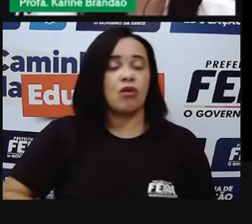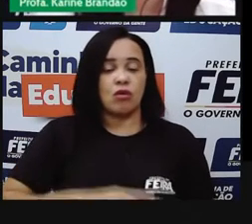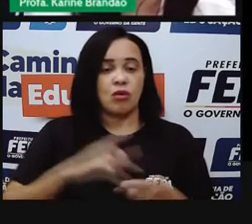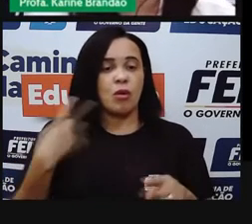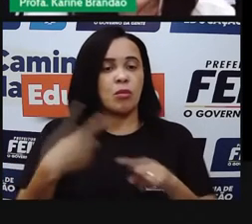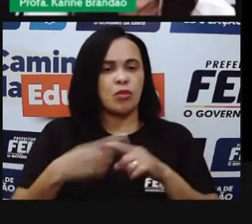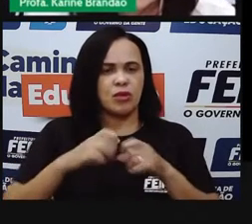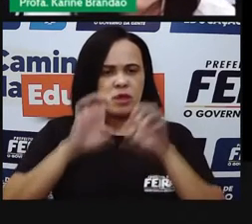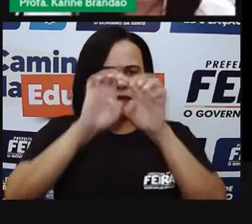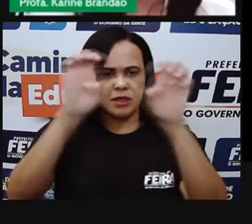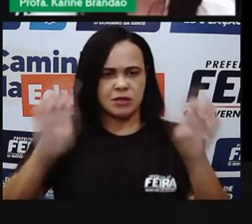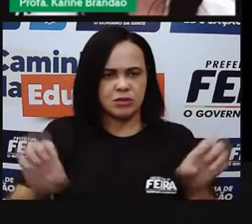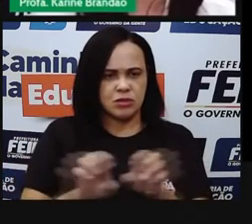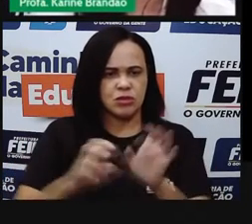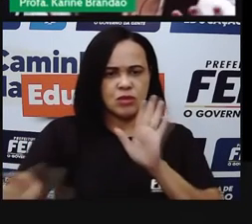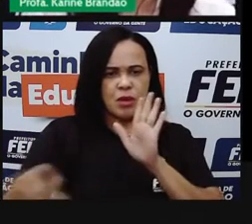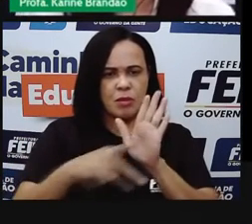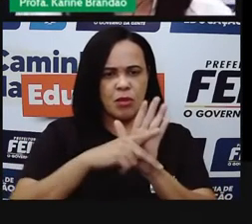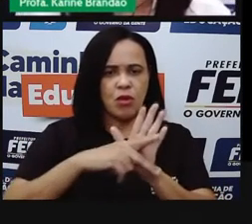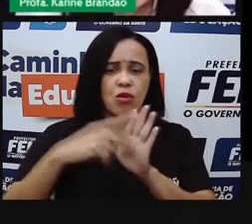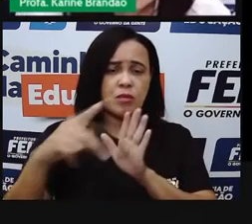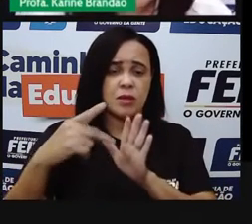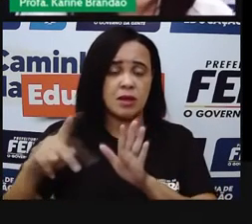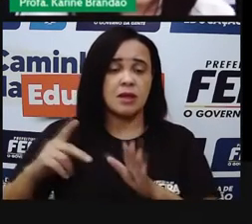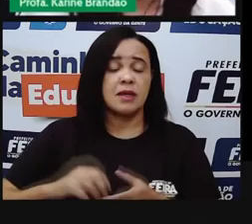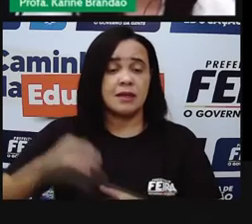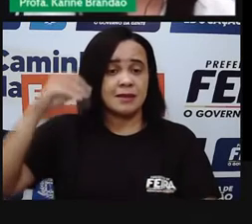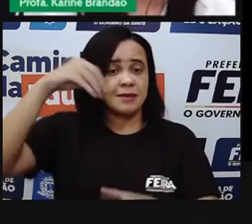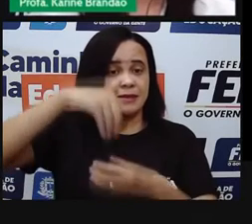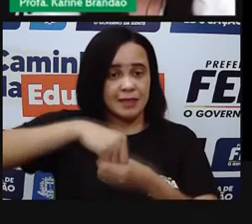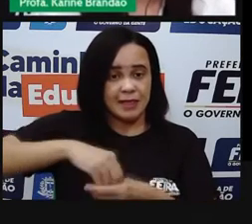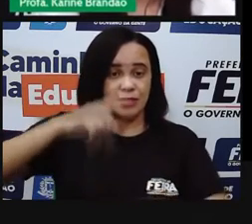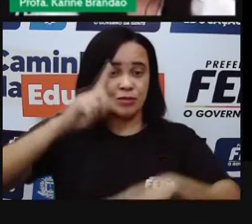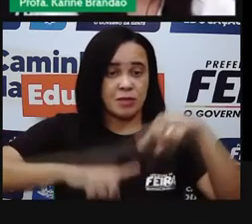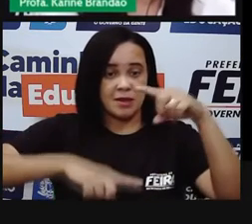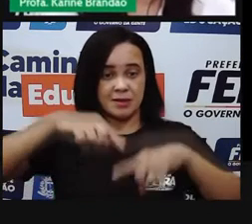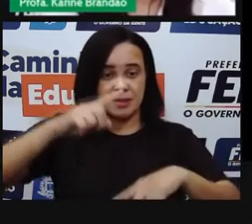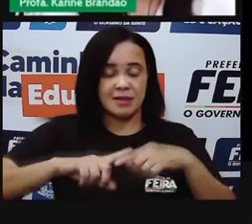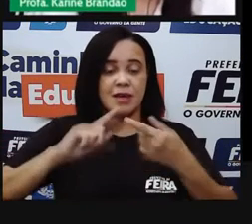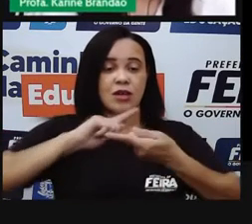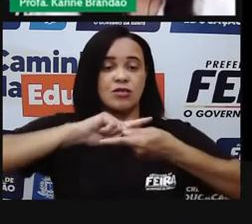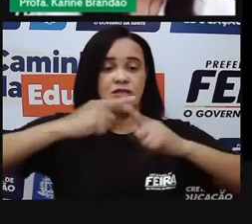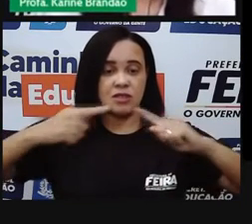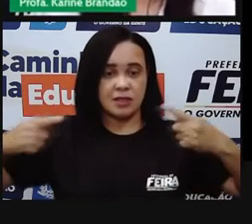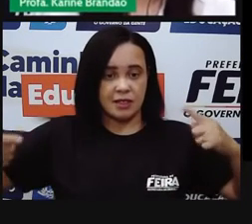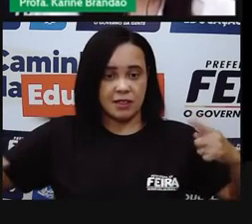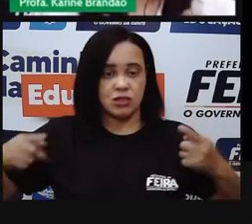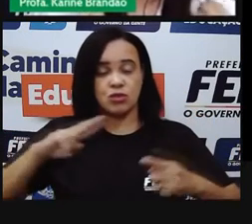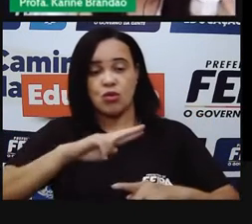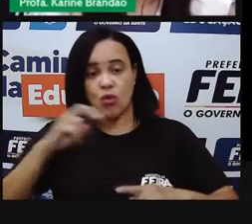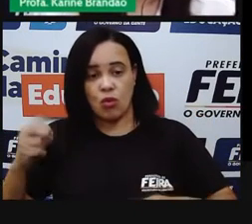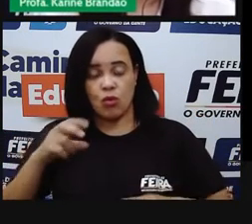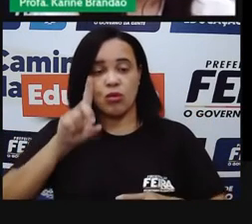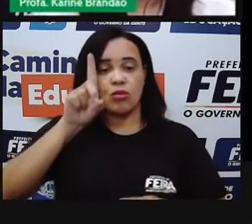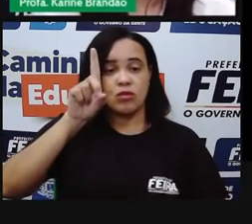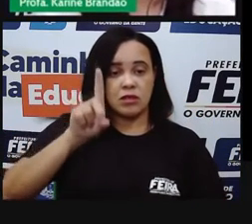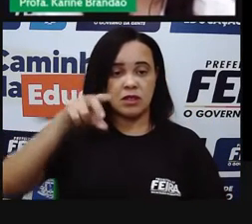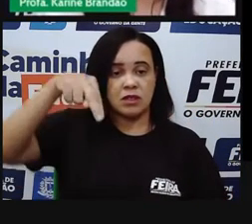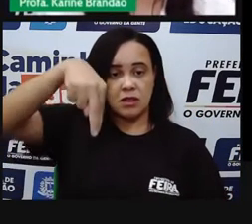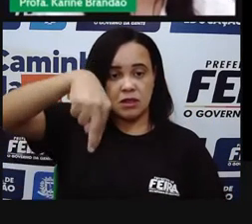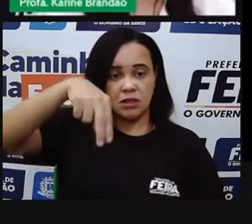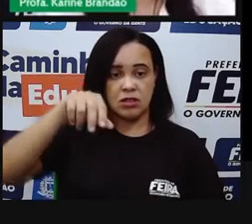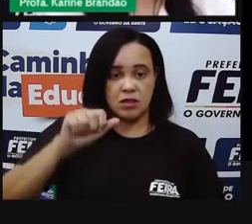quê? Material genético. Está no nosso DNA. E a gente viu, né, que esse